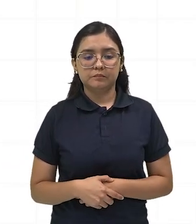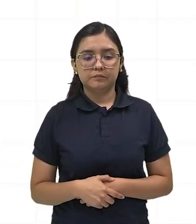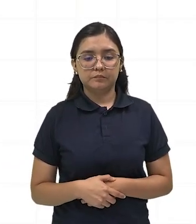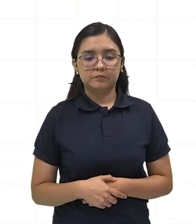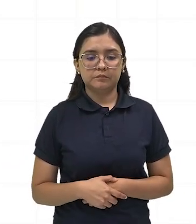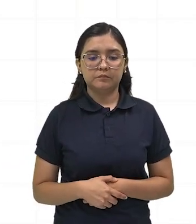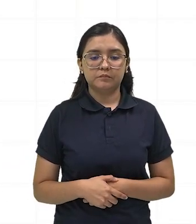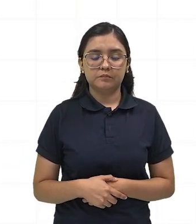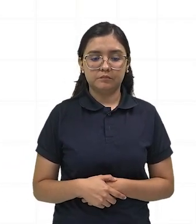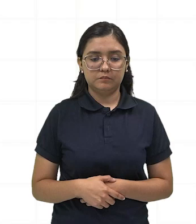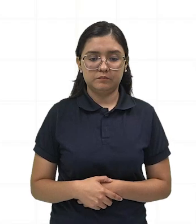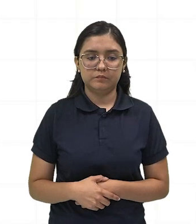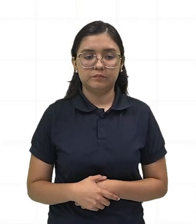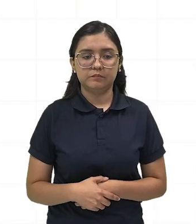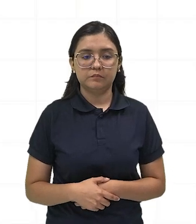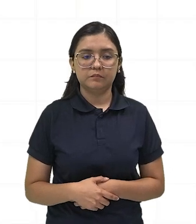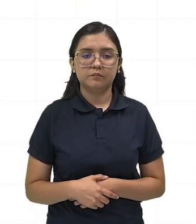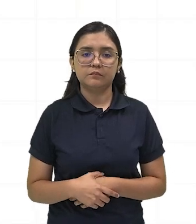Tá?